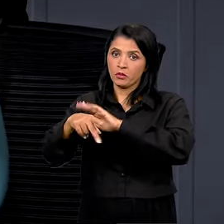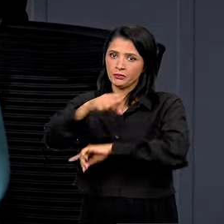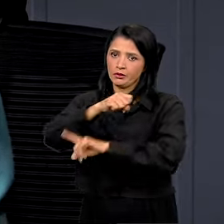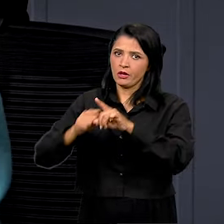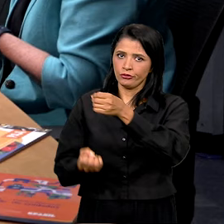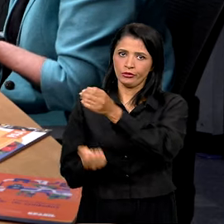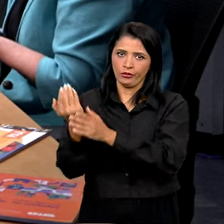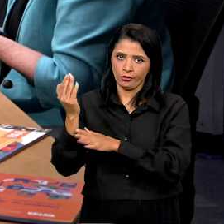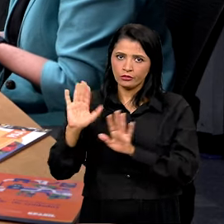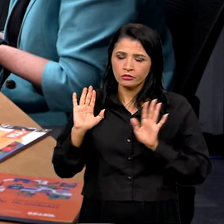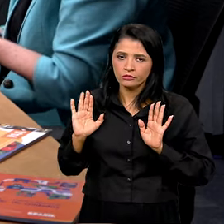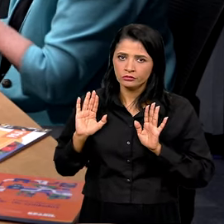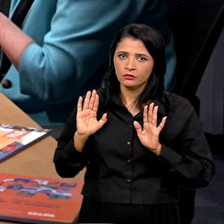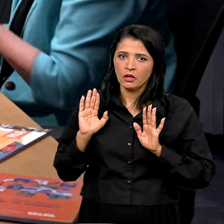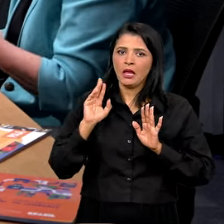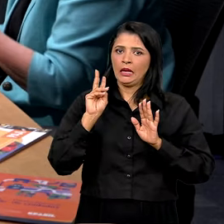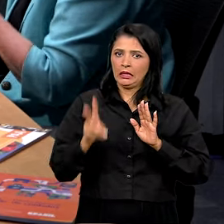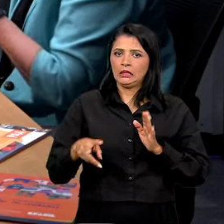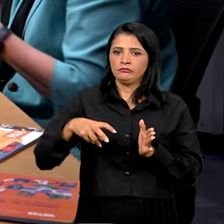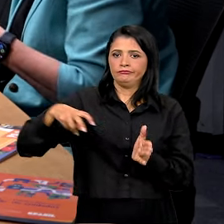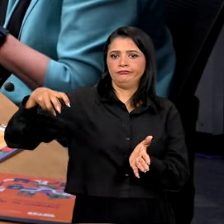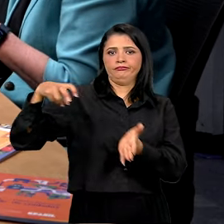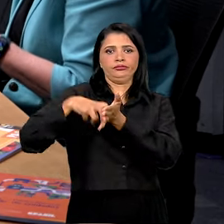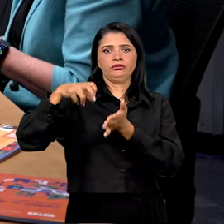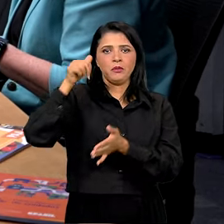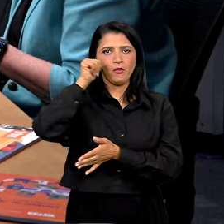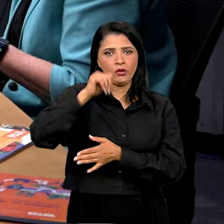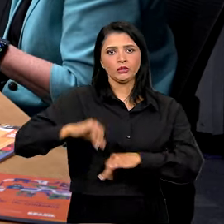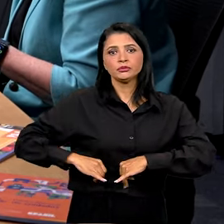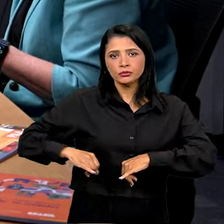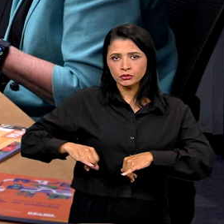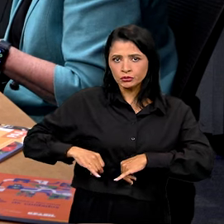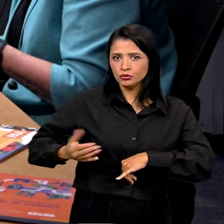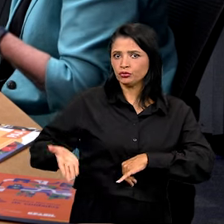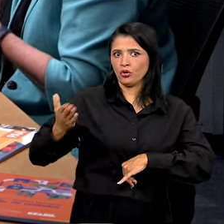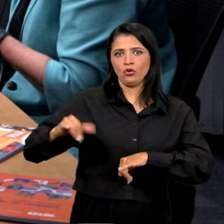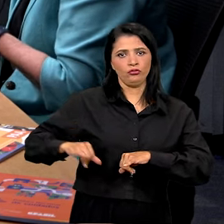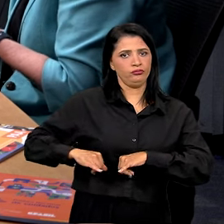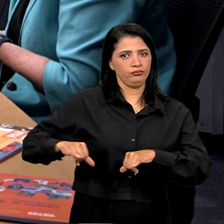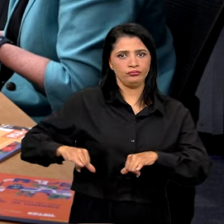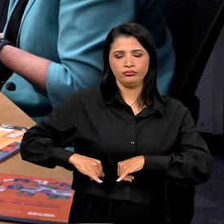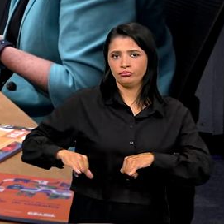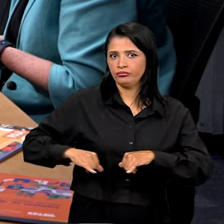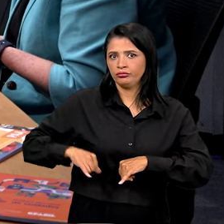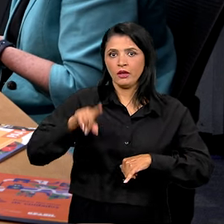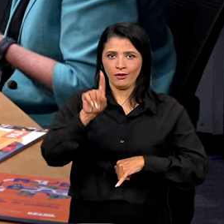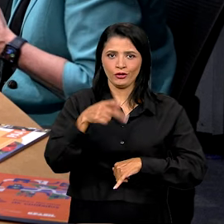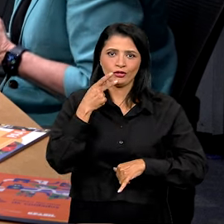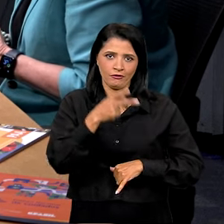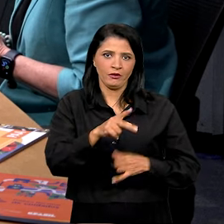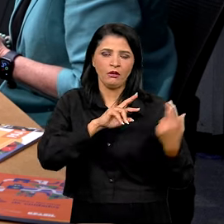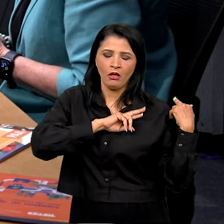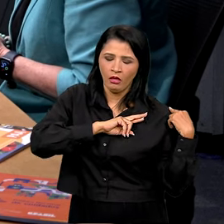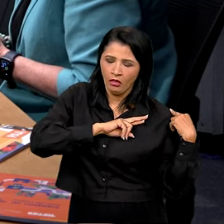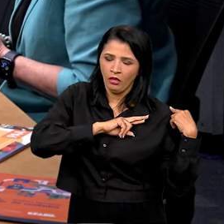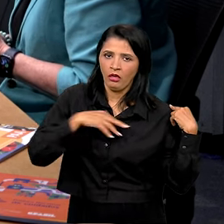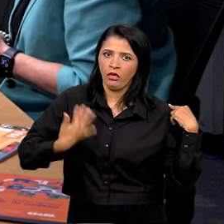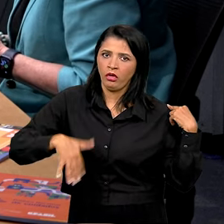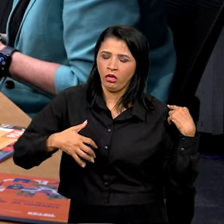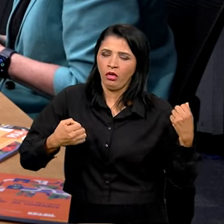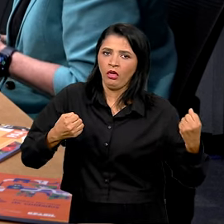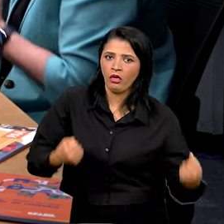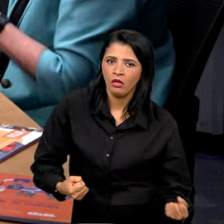social e a gente sabe que isso penaliza profundamente as mulheres né É É essa carga que a gente tava falando então como é que a